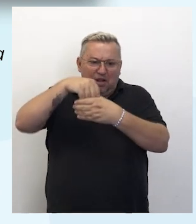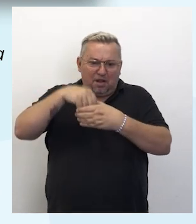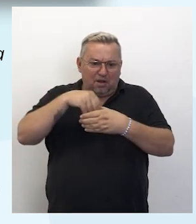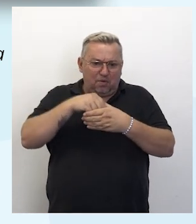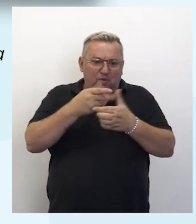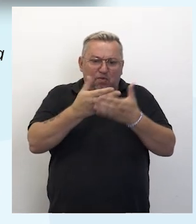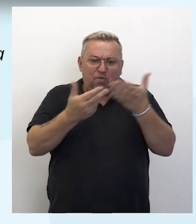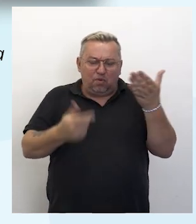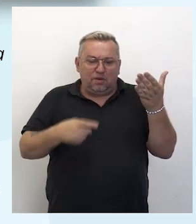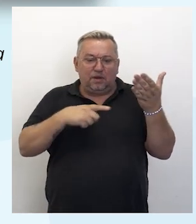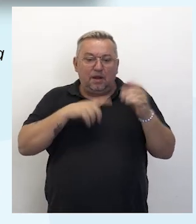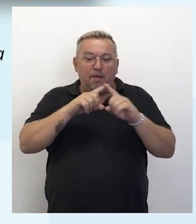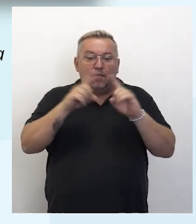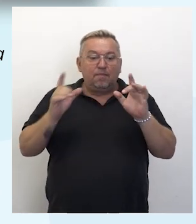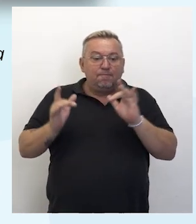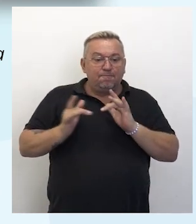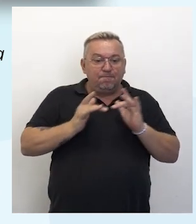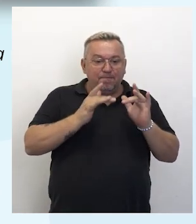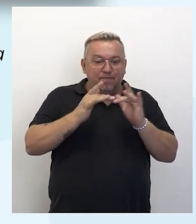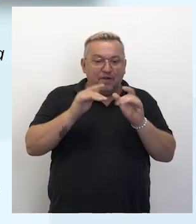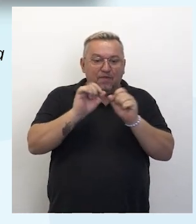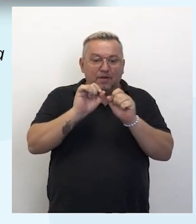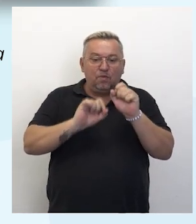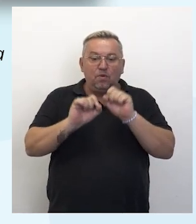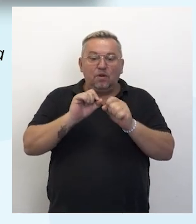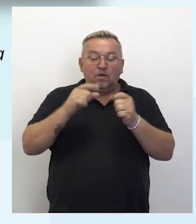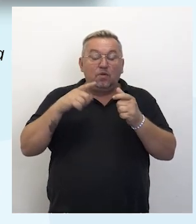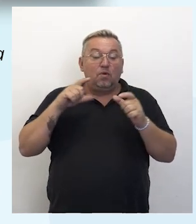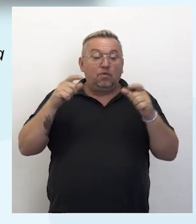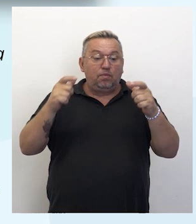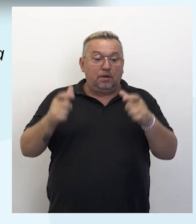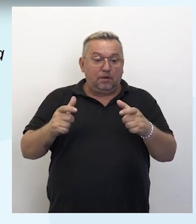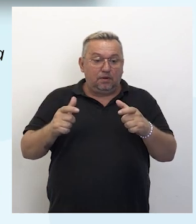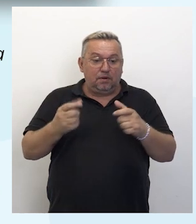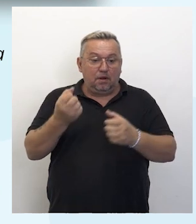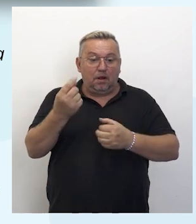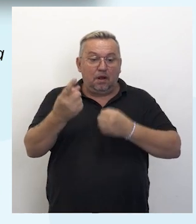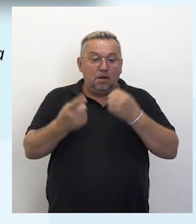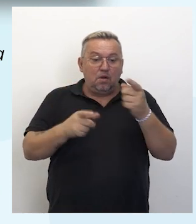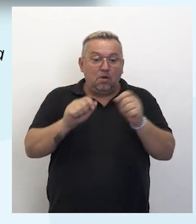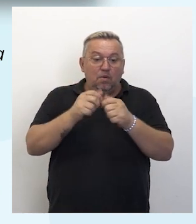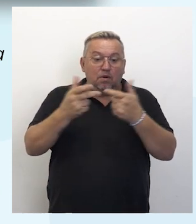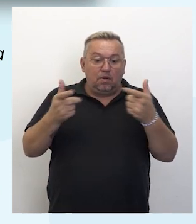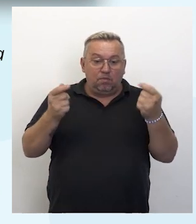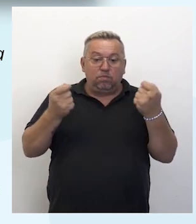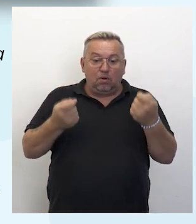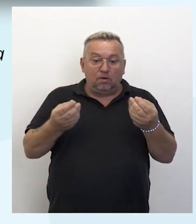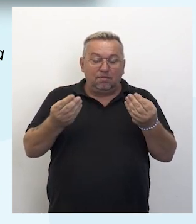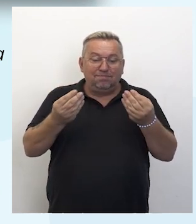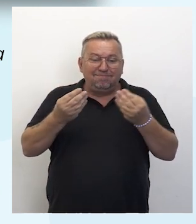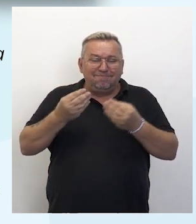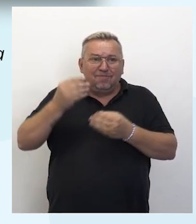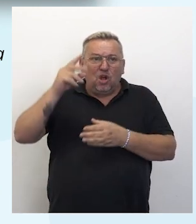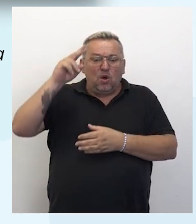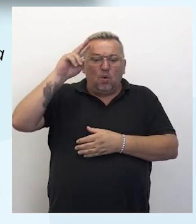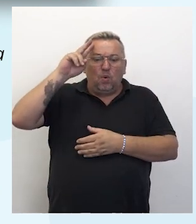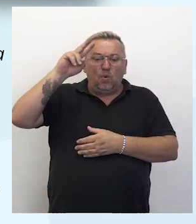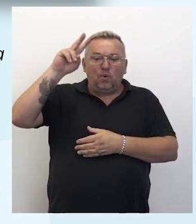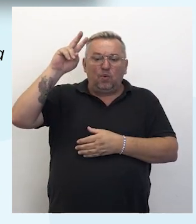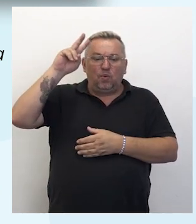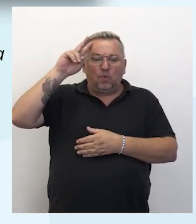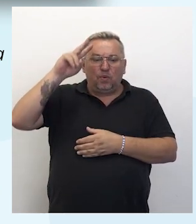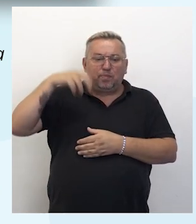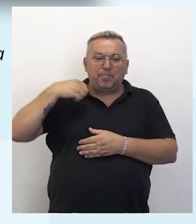que ocupamos, mas as relações que estabelecemos com aquilo que existe em nosso espaço. Alguns objetos podem nos despertar lembranças de